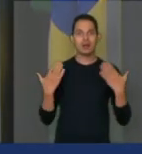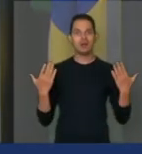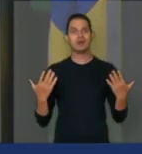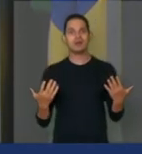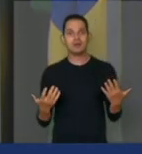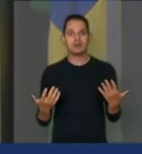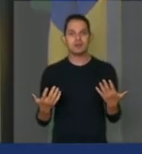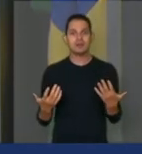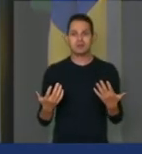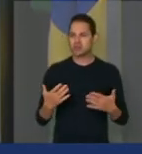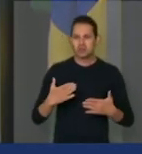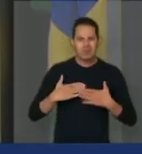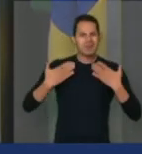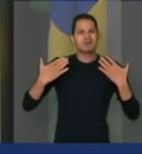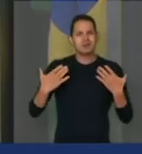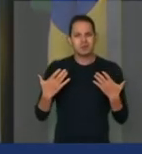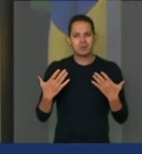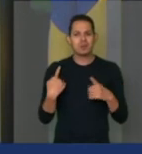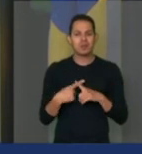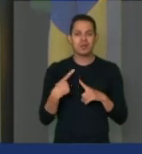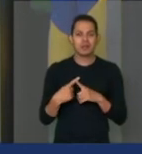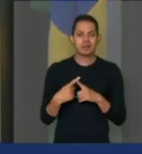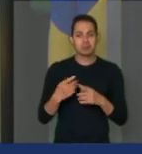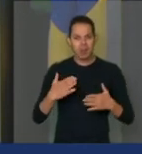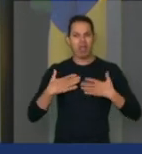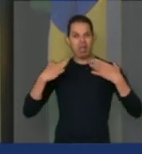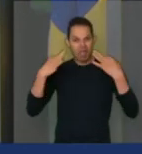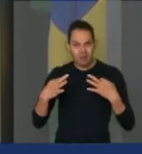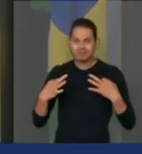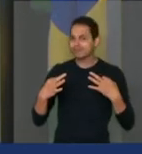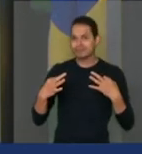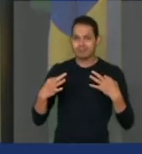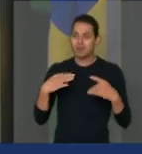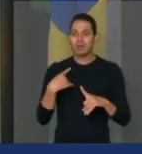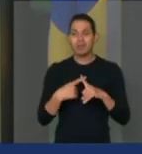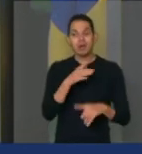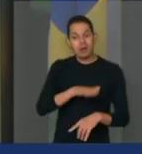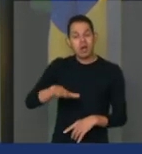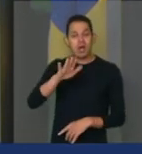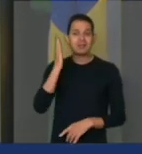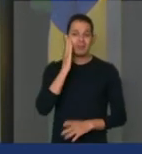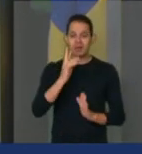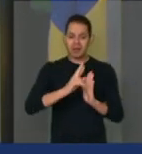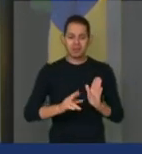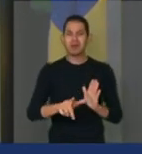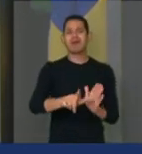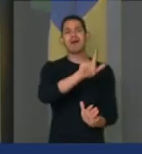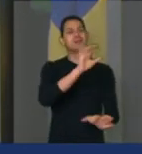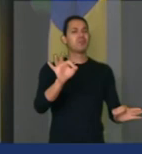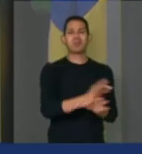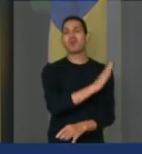e eu digo surpreendidos com as porque todos sabemos que o relatório já estava pronto